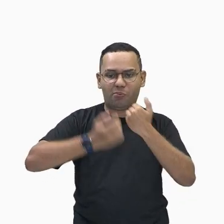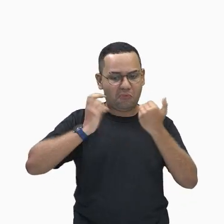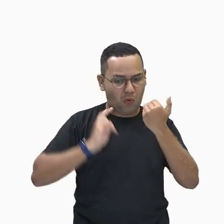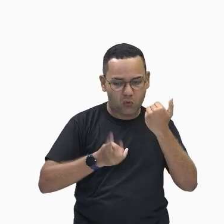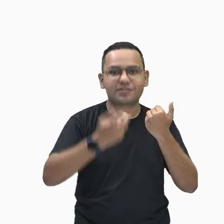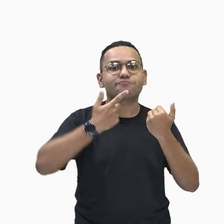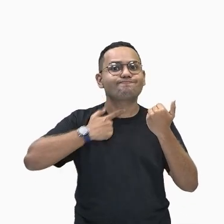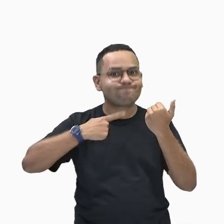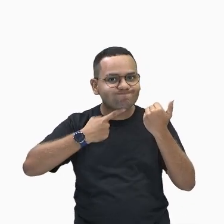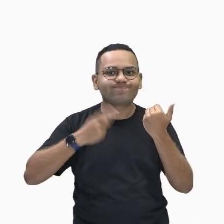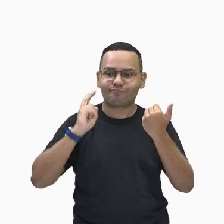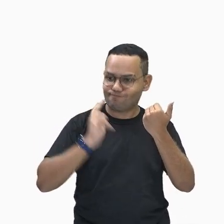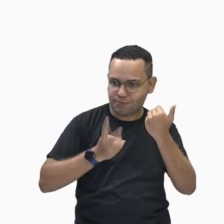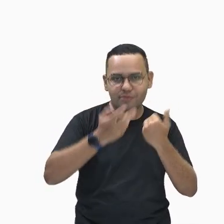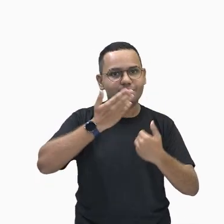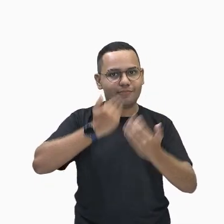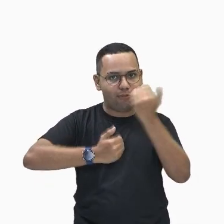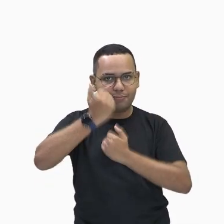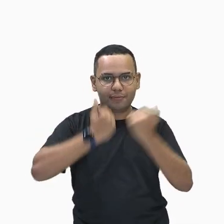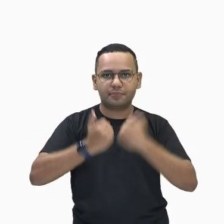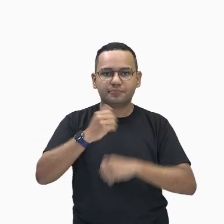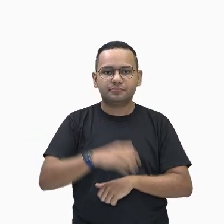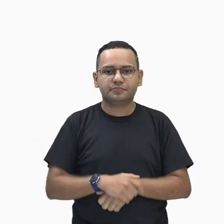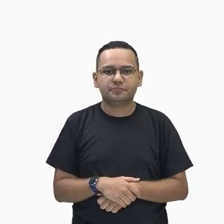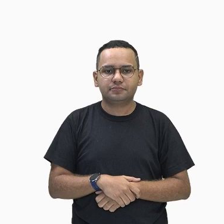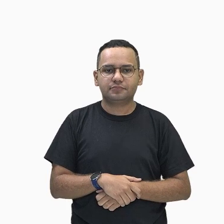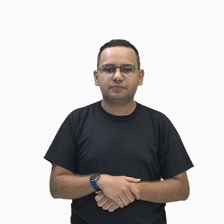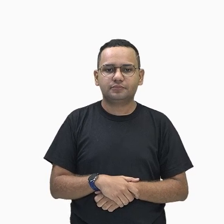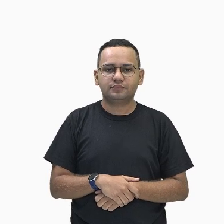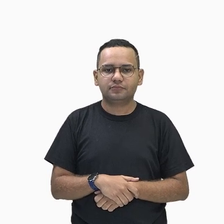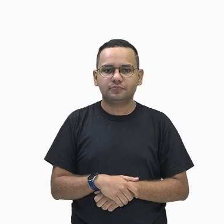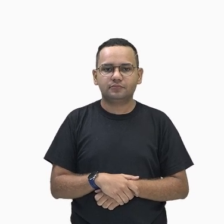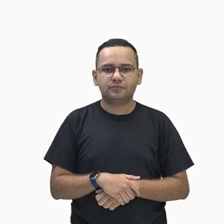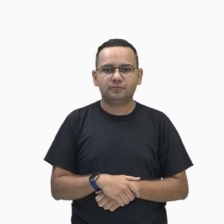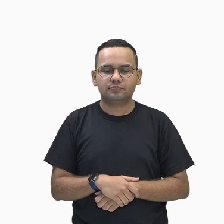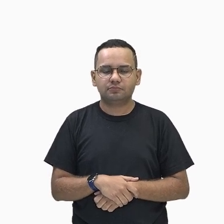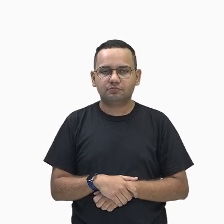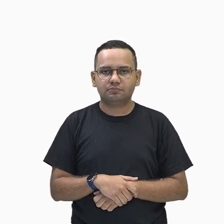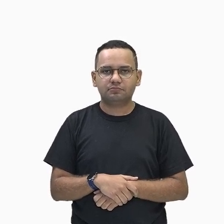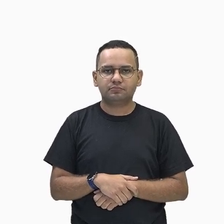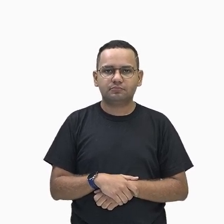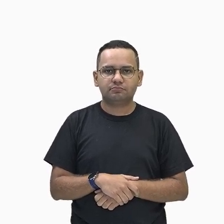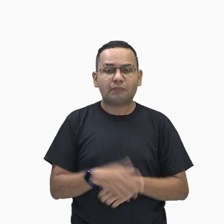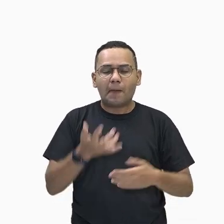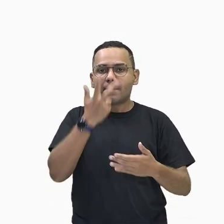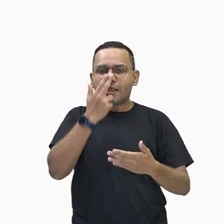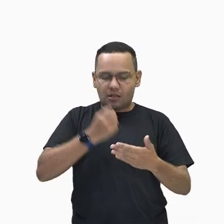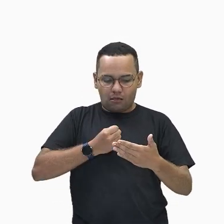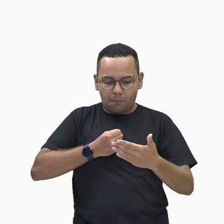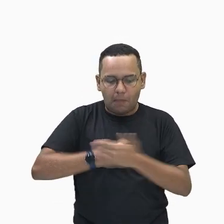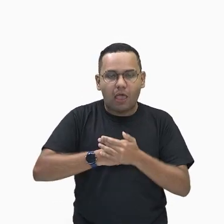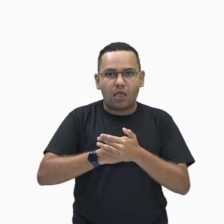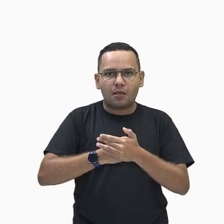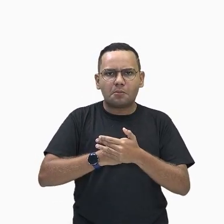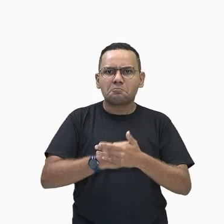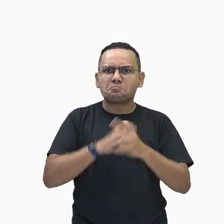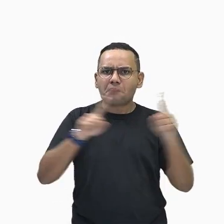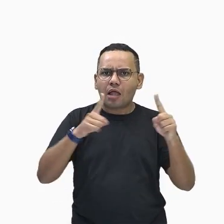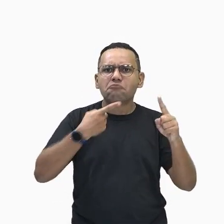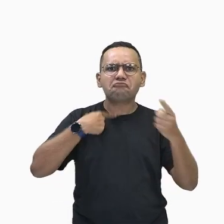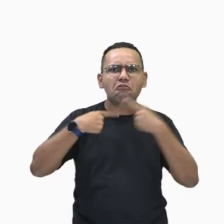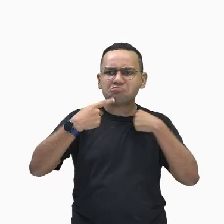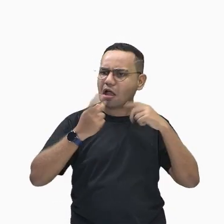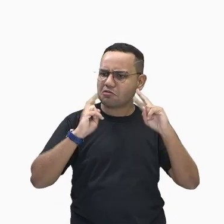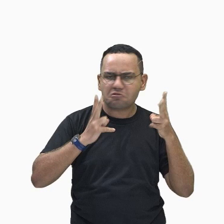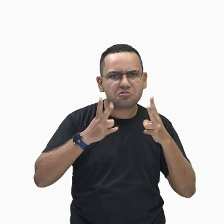comer muito vai comer de forma compulsiva de além do que consegue comer muito né ele vai fazer consumo